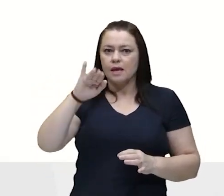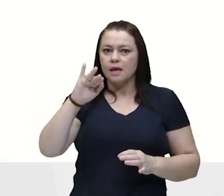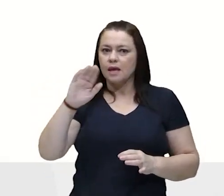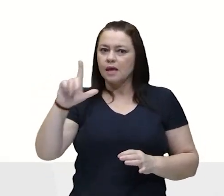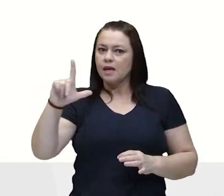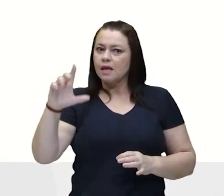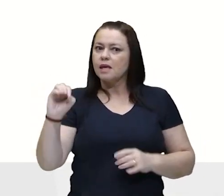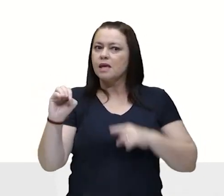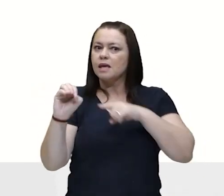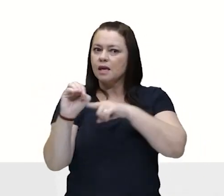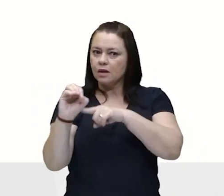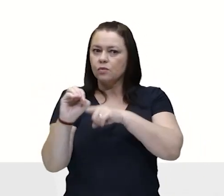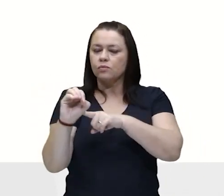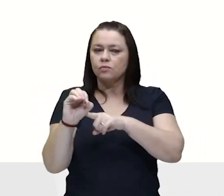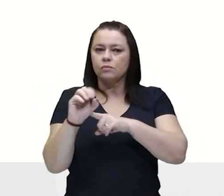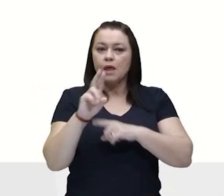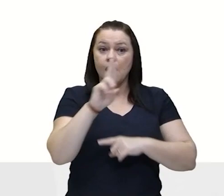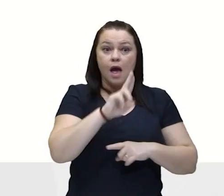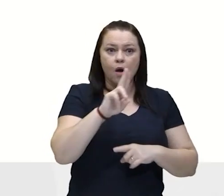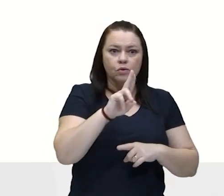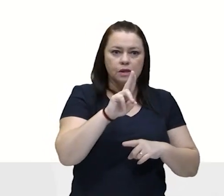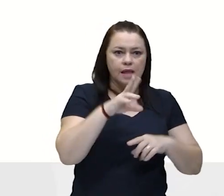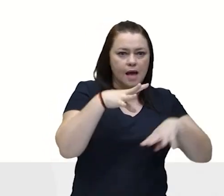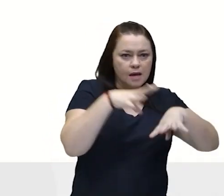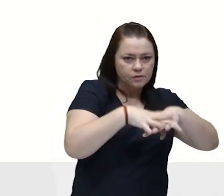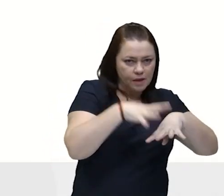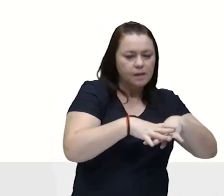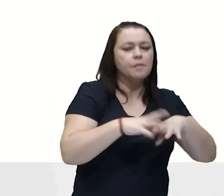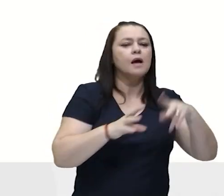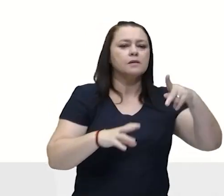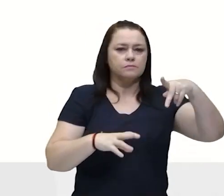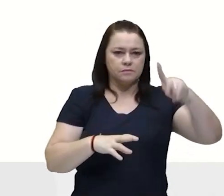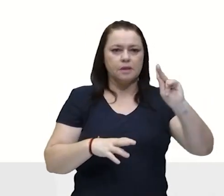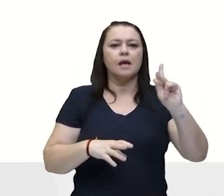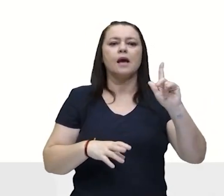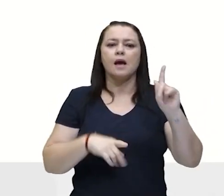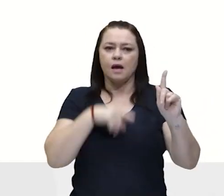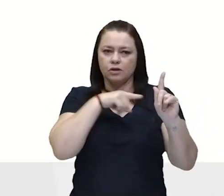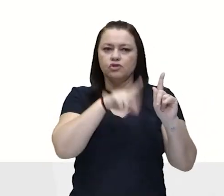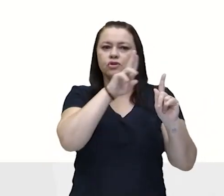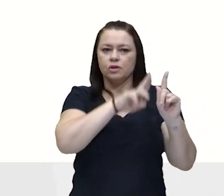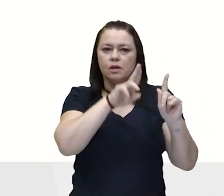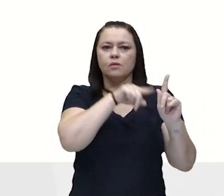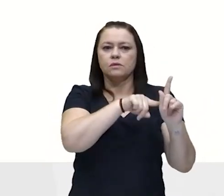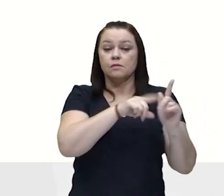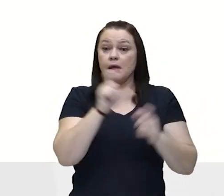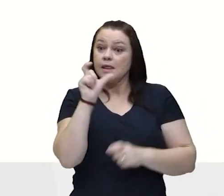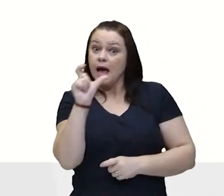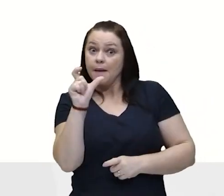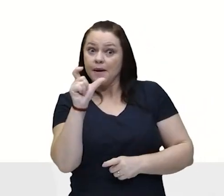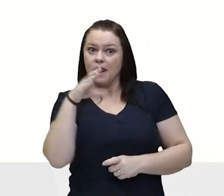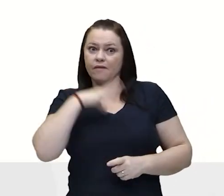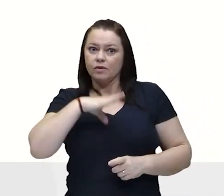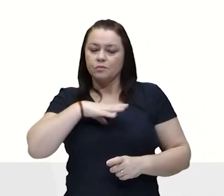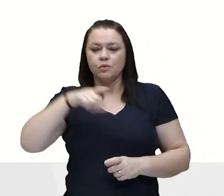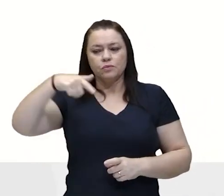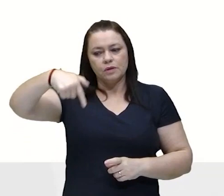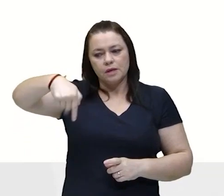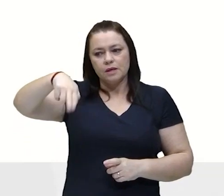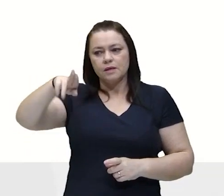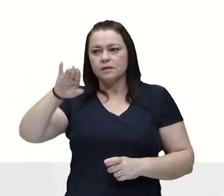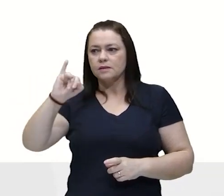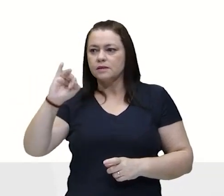unidade matemática é kg, porque é uma abreviação latina, mas a palavra é quilo. Então, você não pode